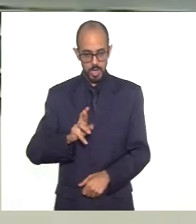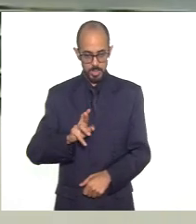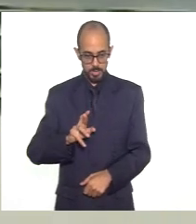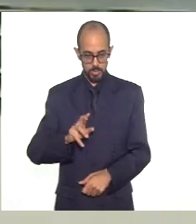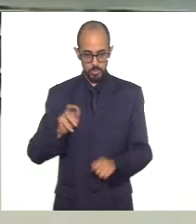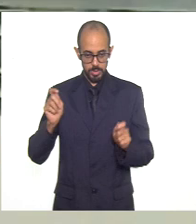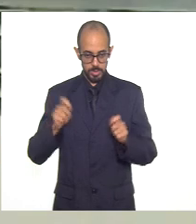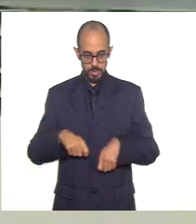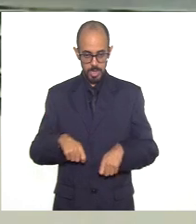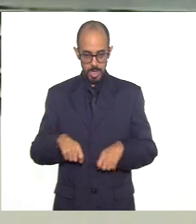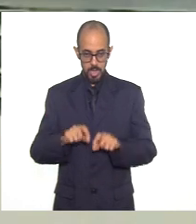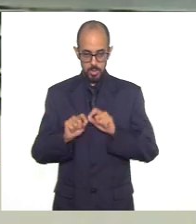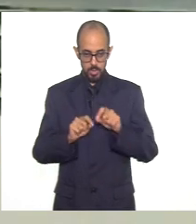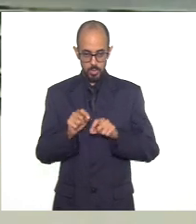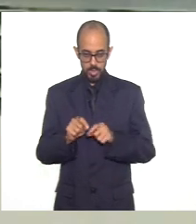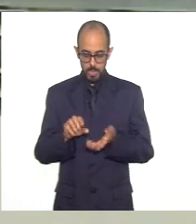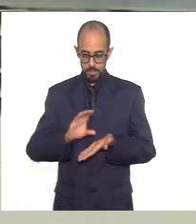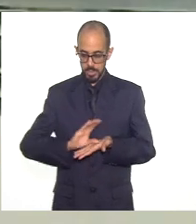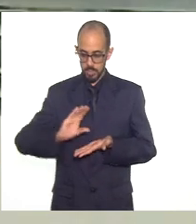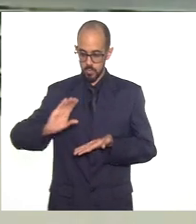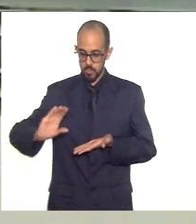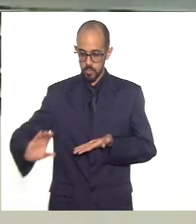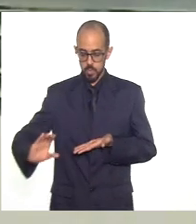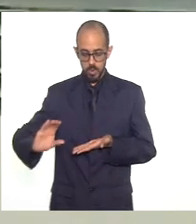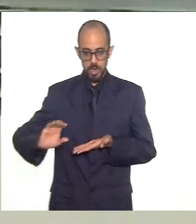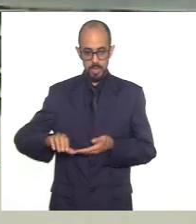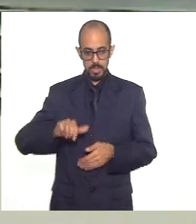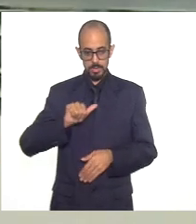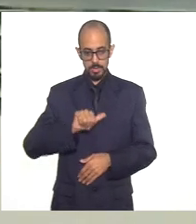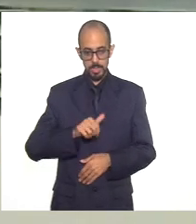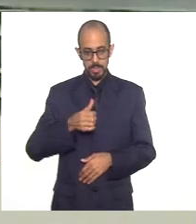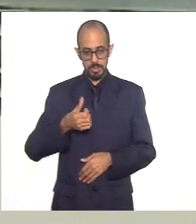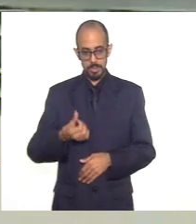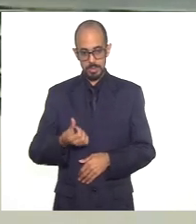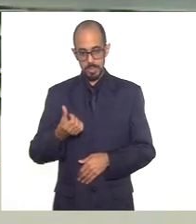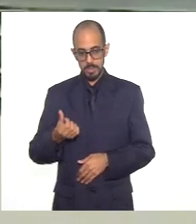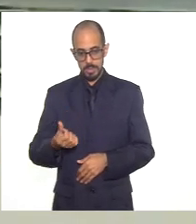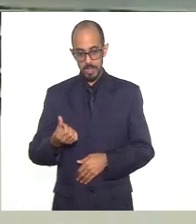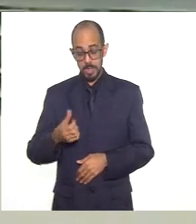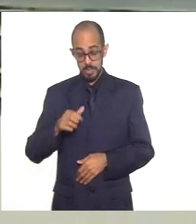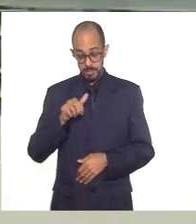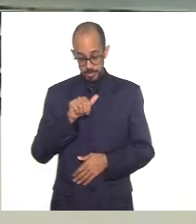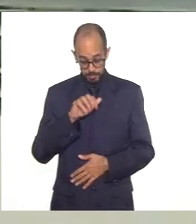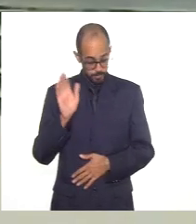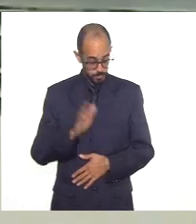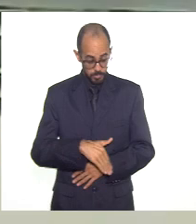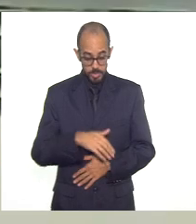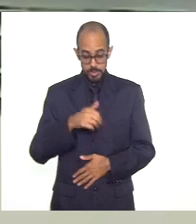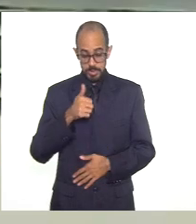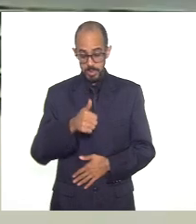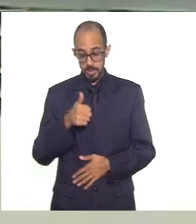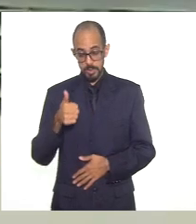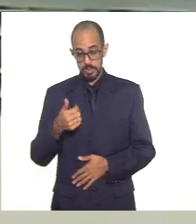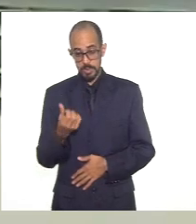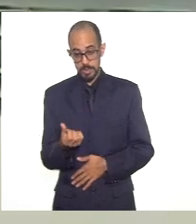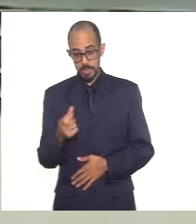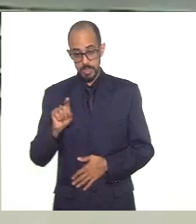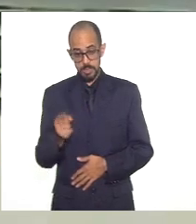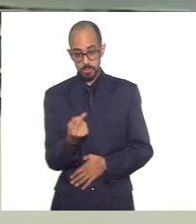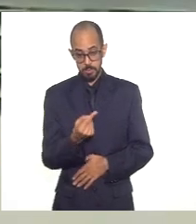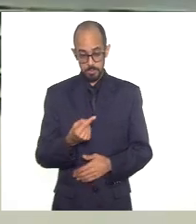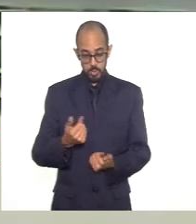daria para financiar 116 mil auxílios emergenciais, somando